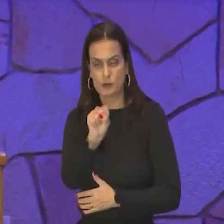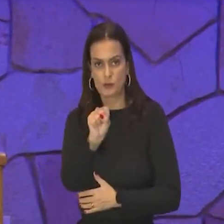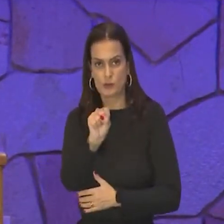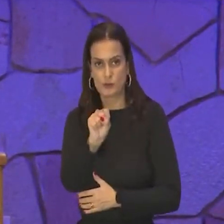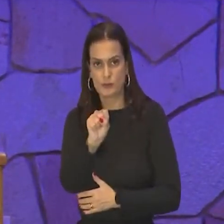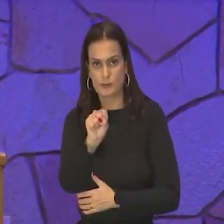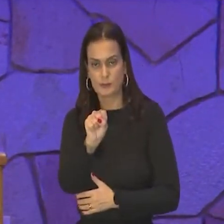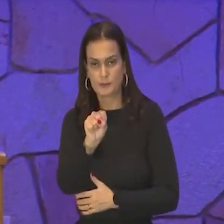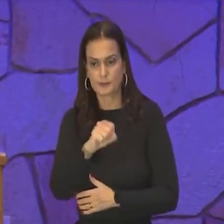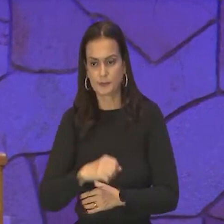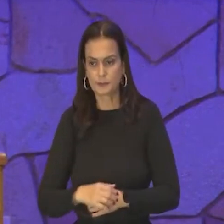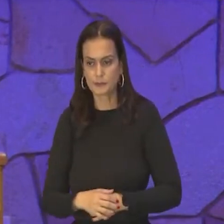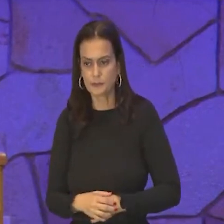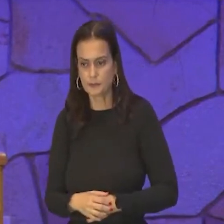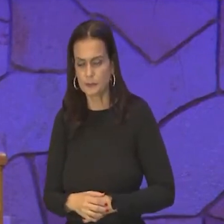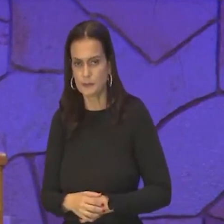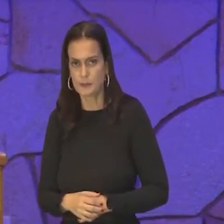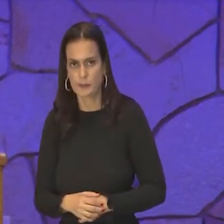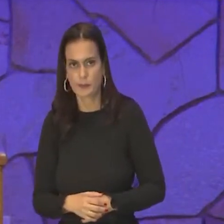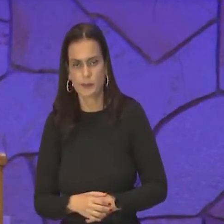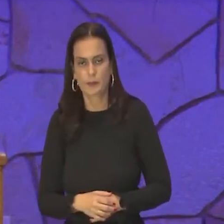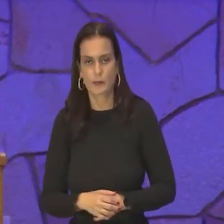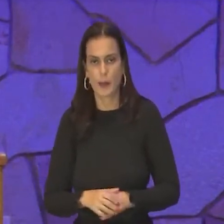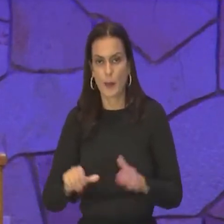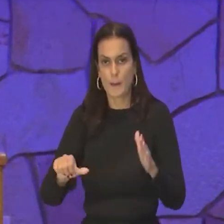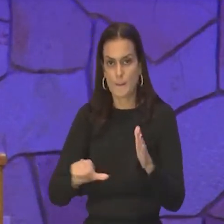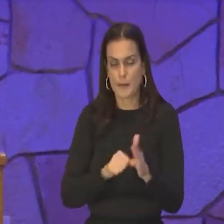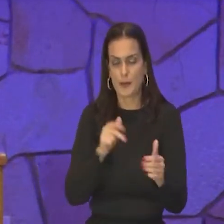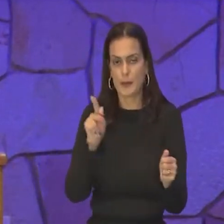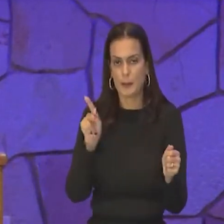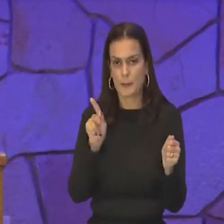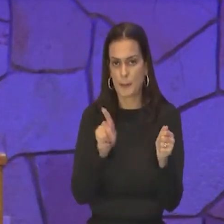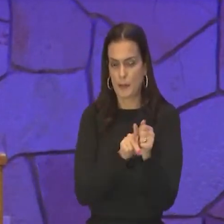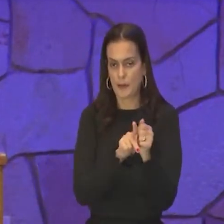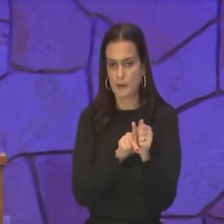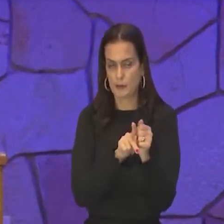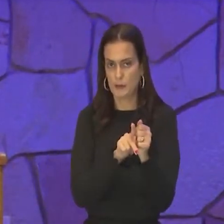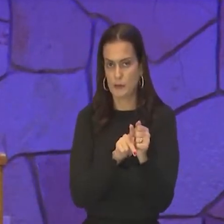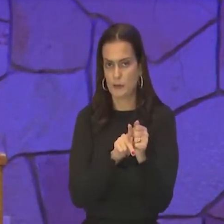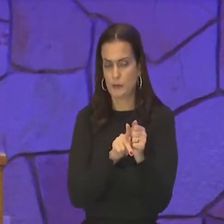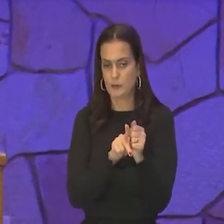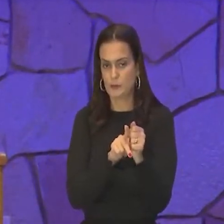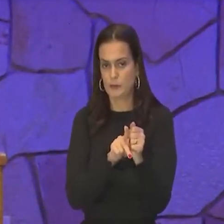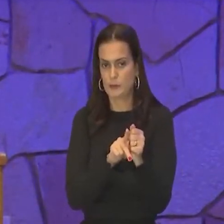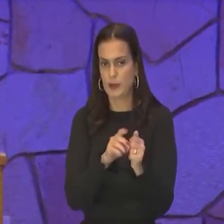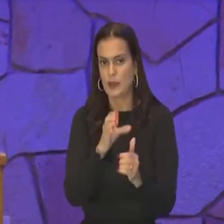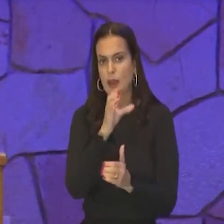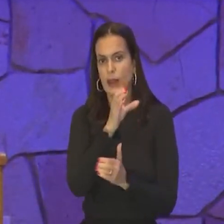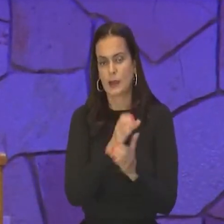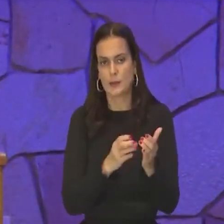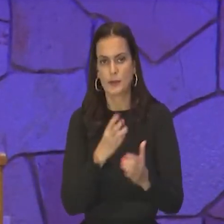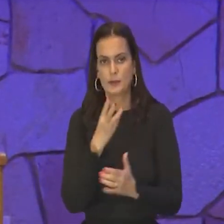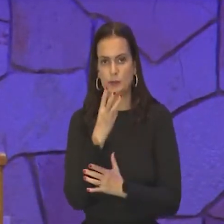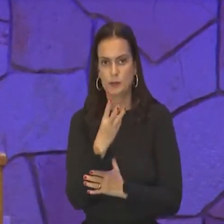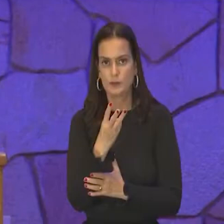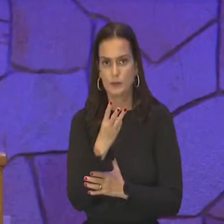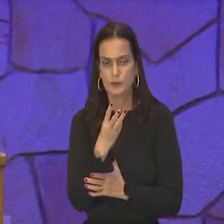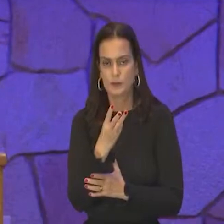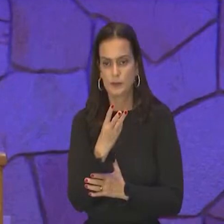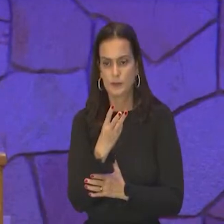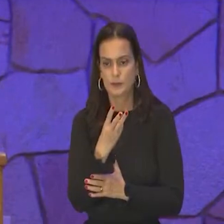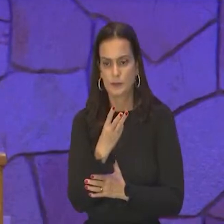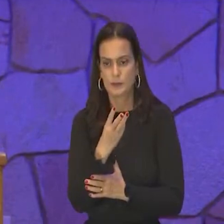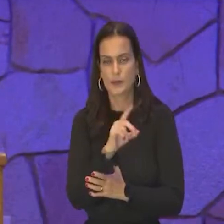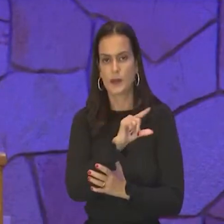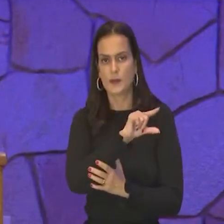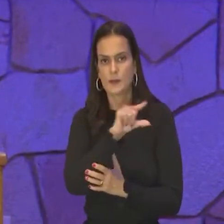Passe a palavra. 1 Pedro, primeira carta de Pedro, no capítulo 3. Veja comigo o